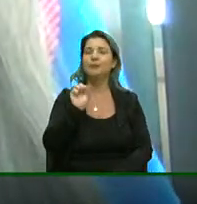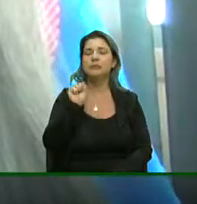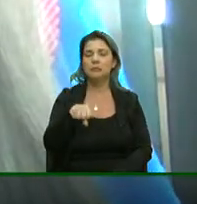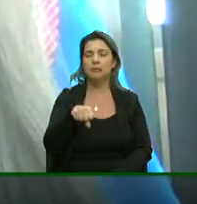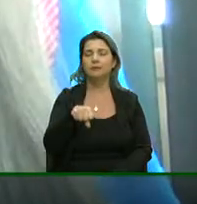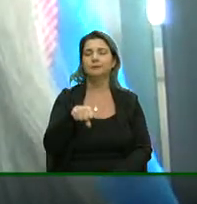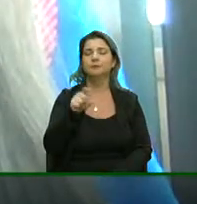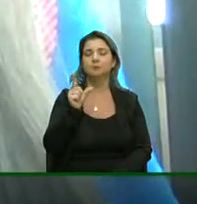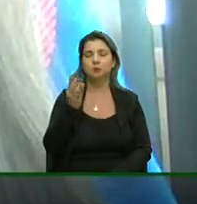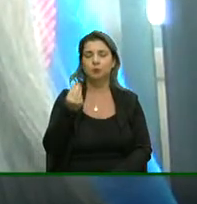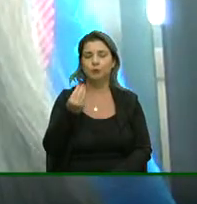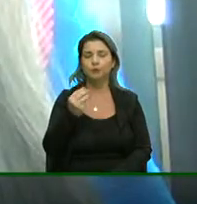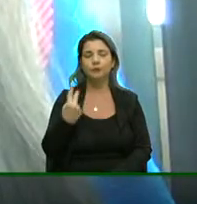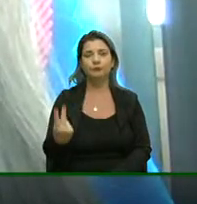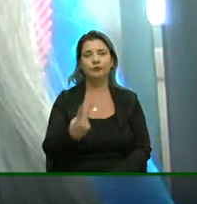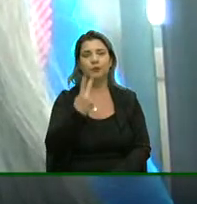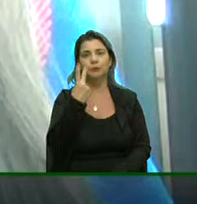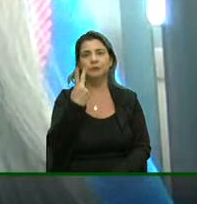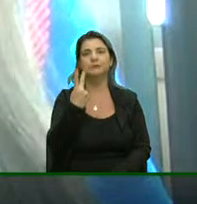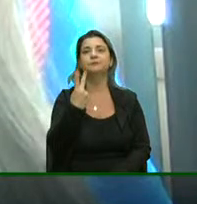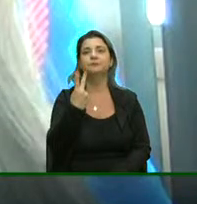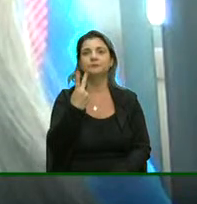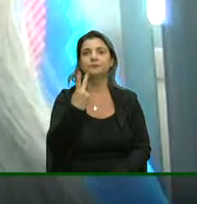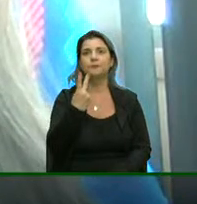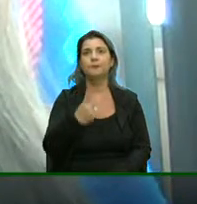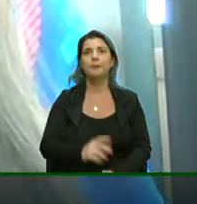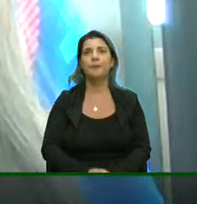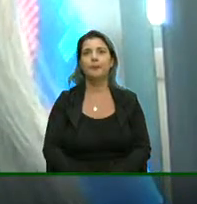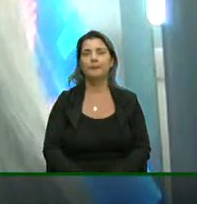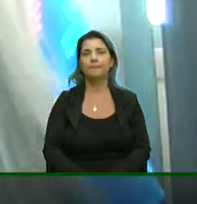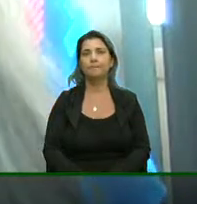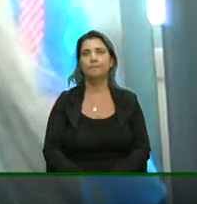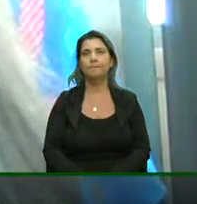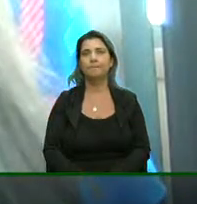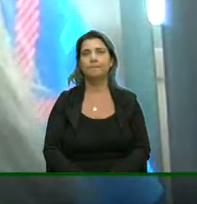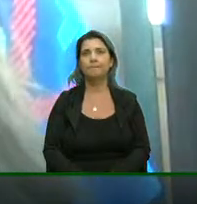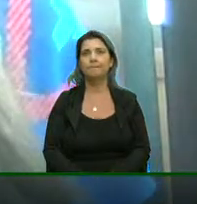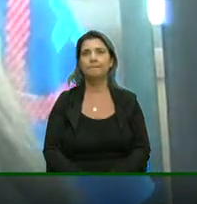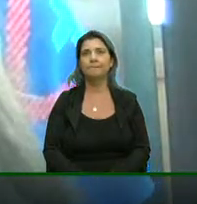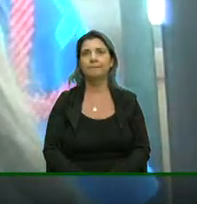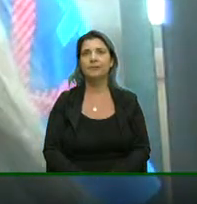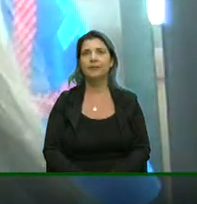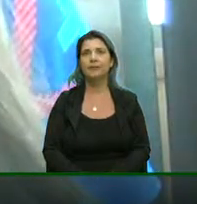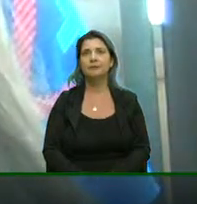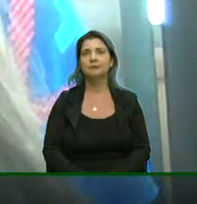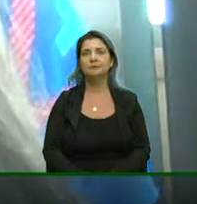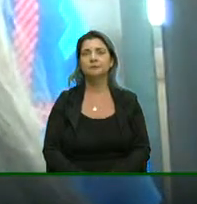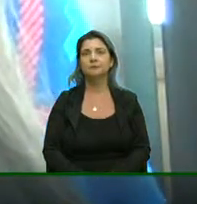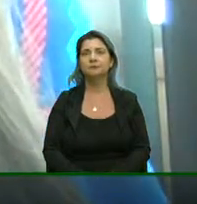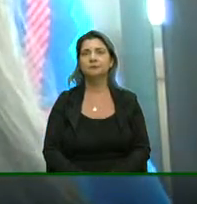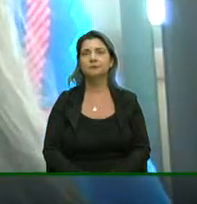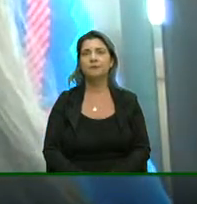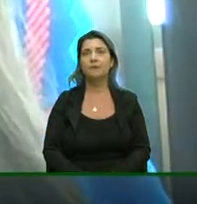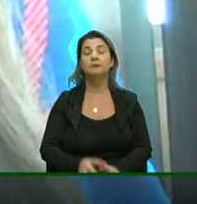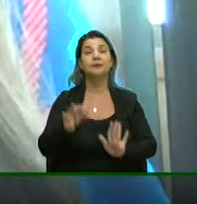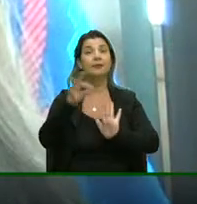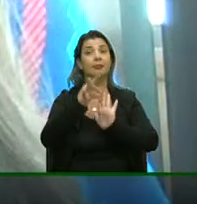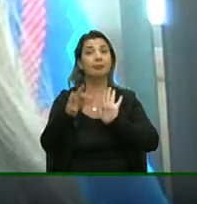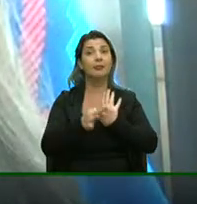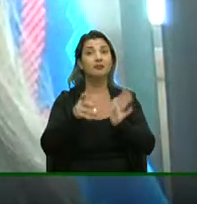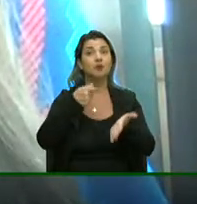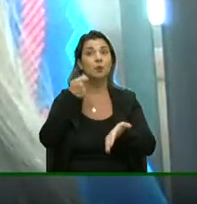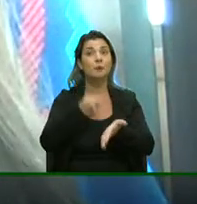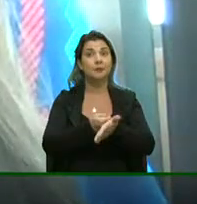consideravelmente o valor, né, para expedição não mais, né, mas o valor da taxa cobrada